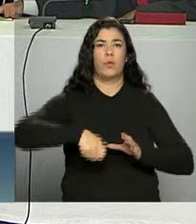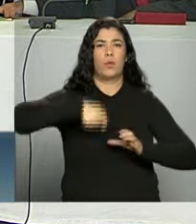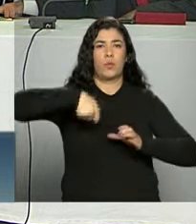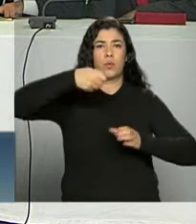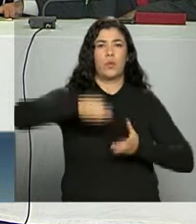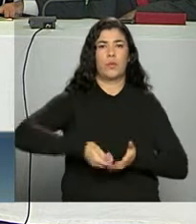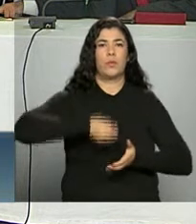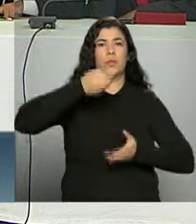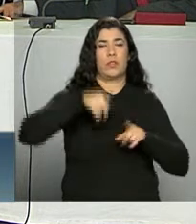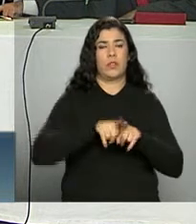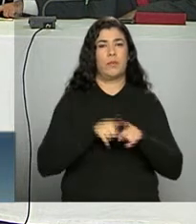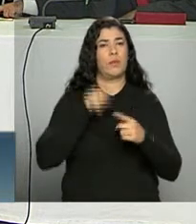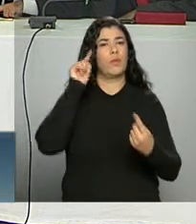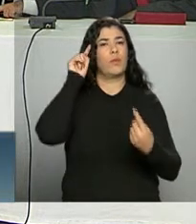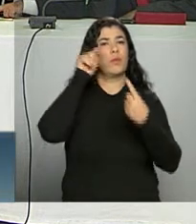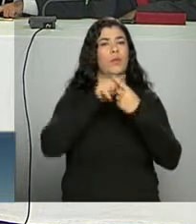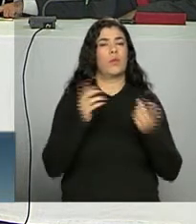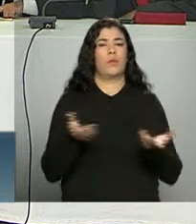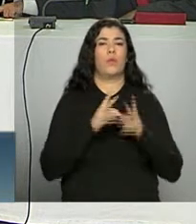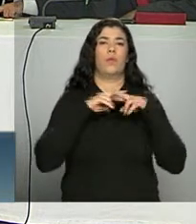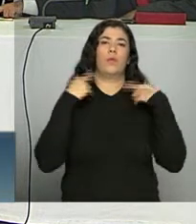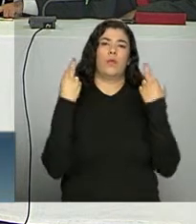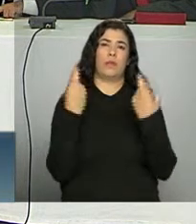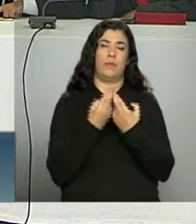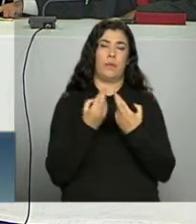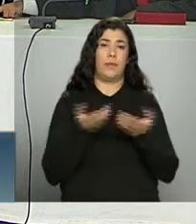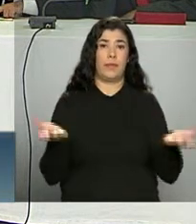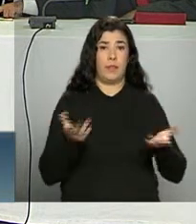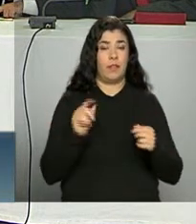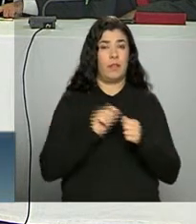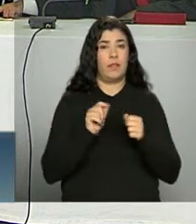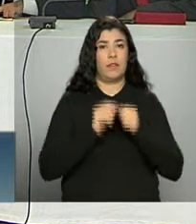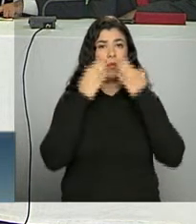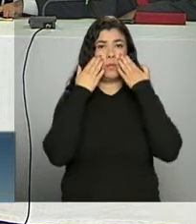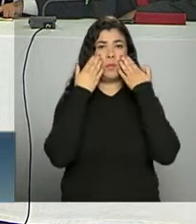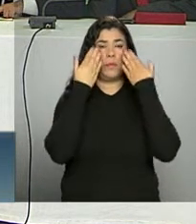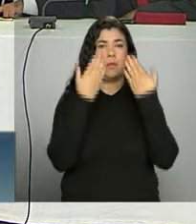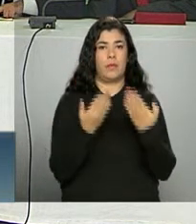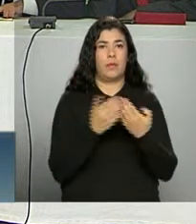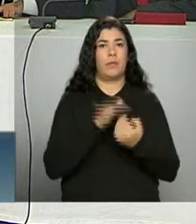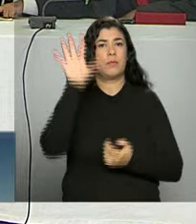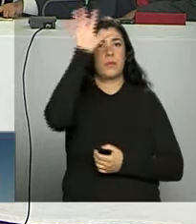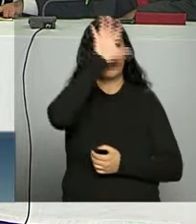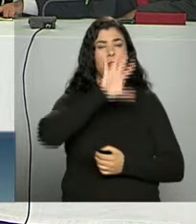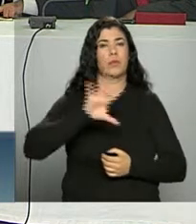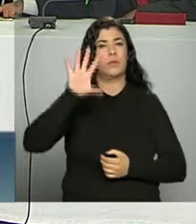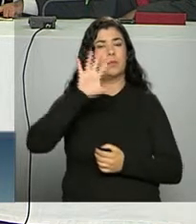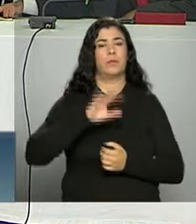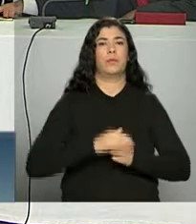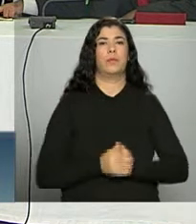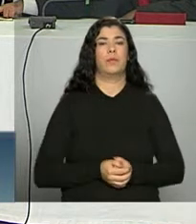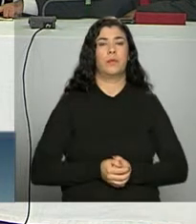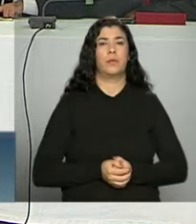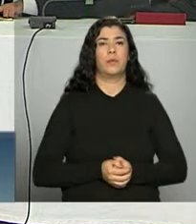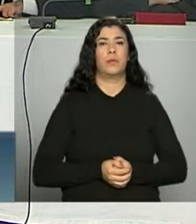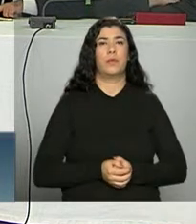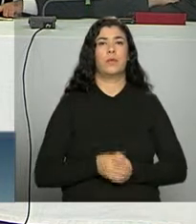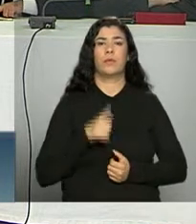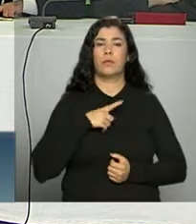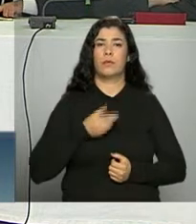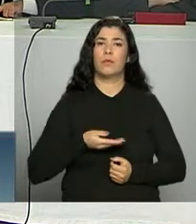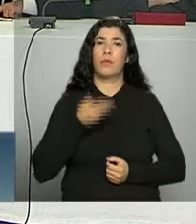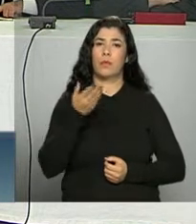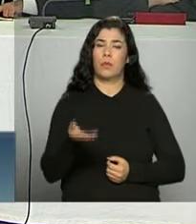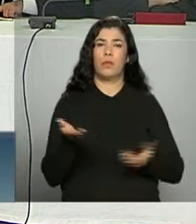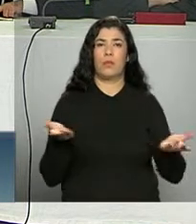que foi objeto da reunião de hoje nós vamos aqui fazer uma apresentação uma visão geral então sem me estender